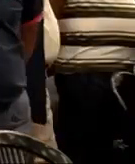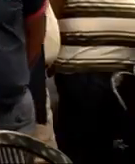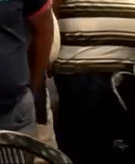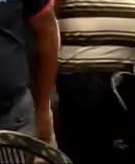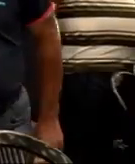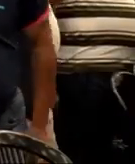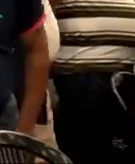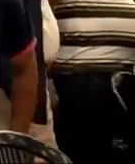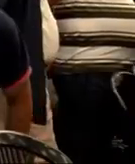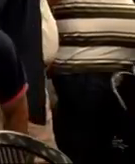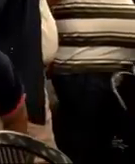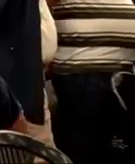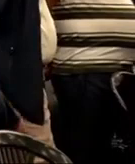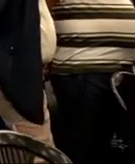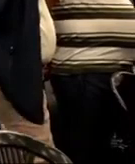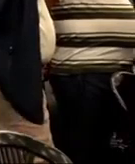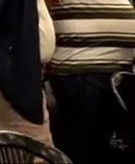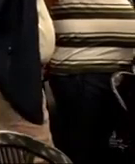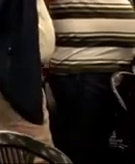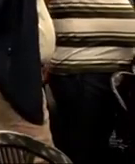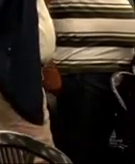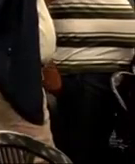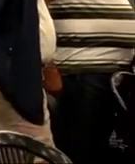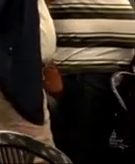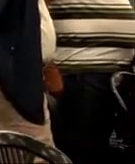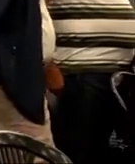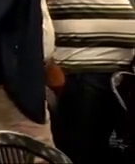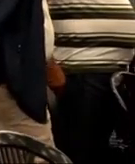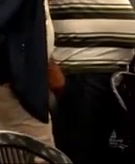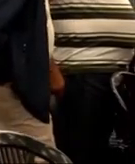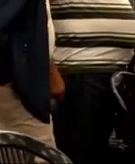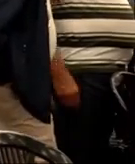dar início aqui. Eu quero pedir mais uma vez